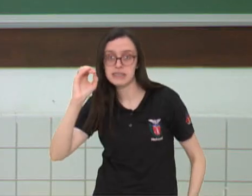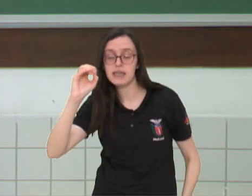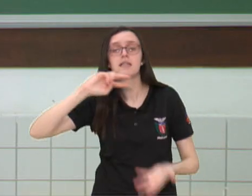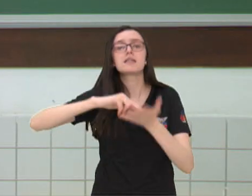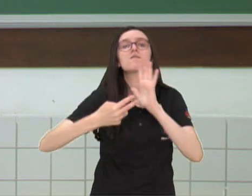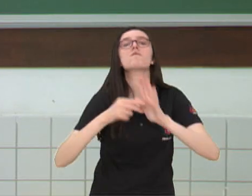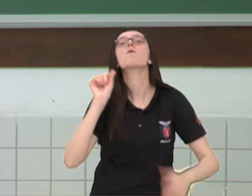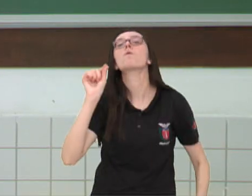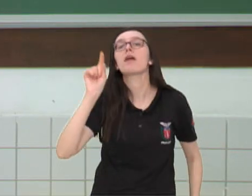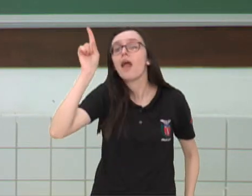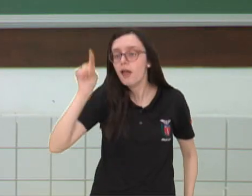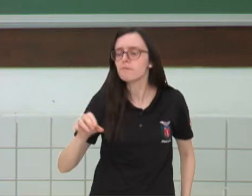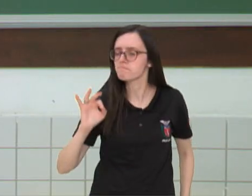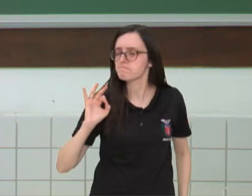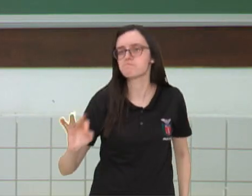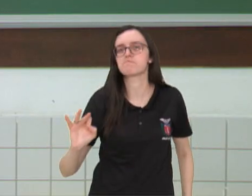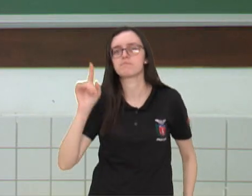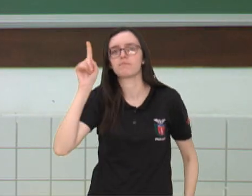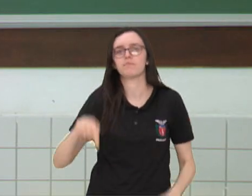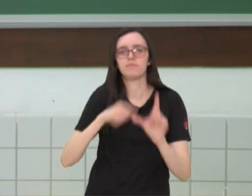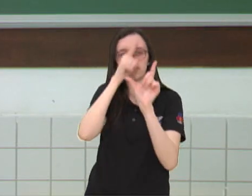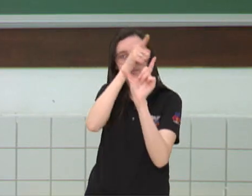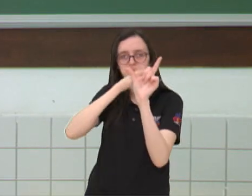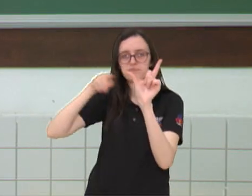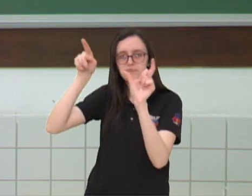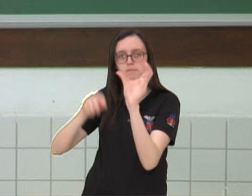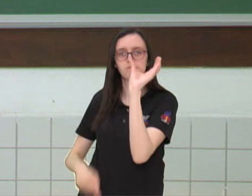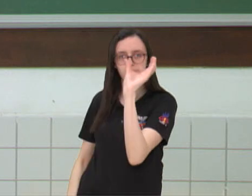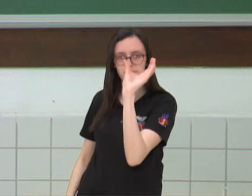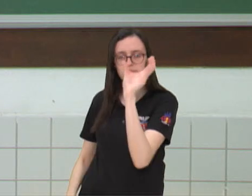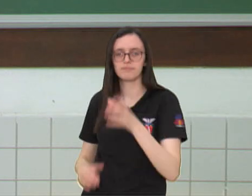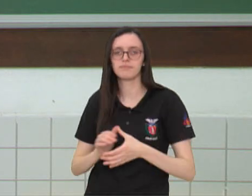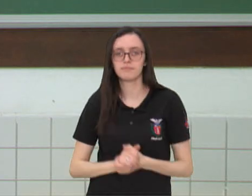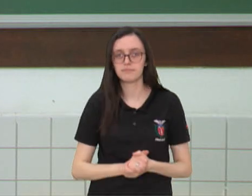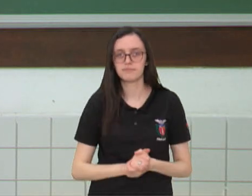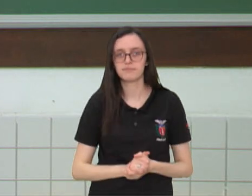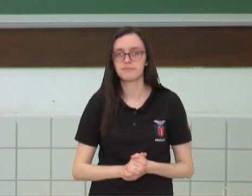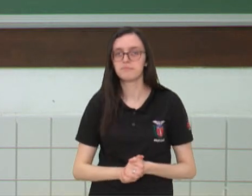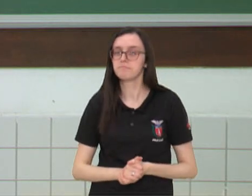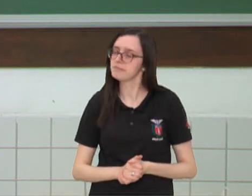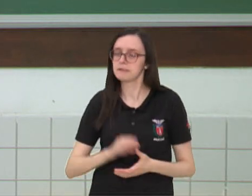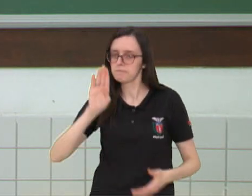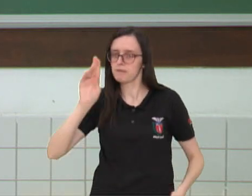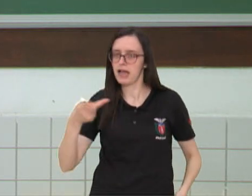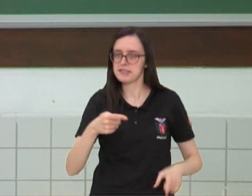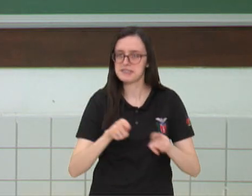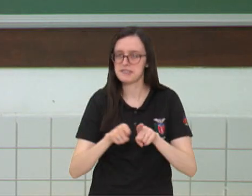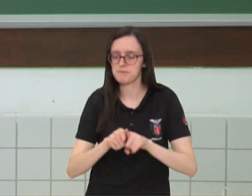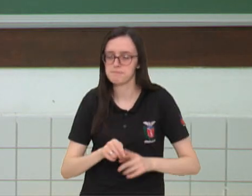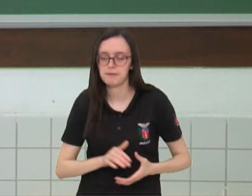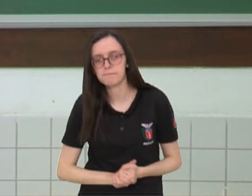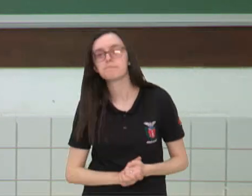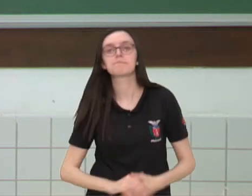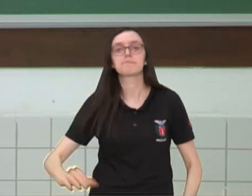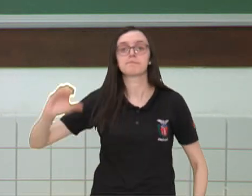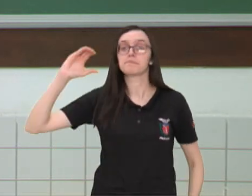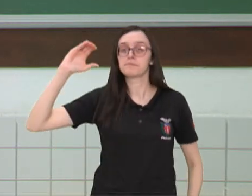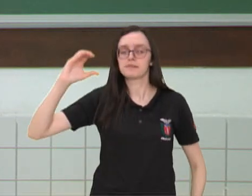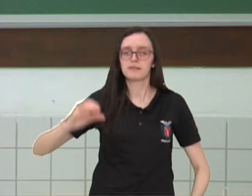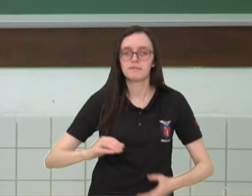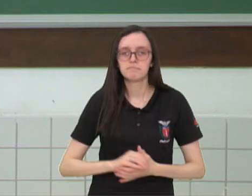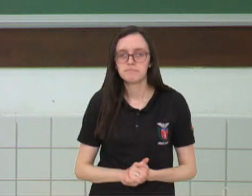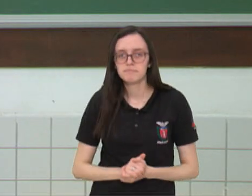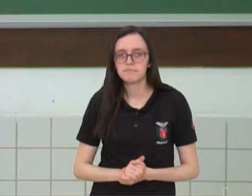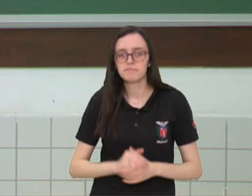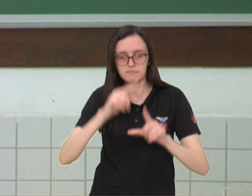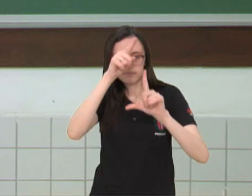que zero, concavidade voltada para cima. Então, letra B, incorreta. Letra C. O